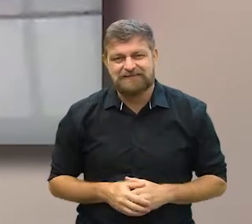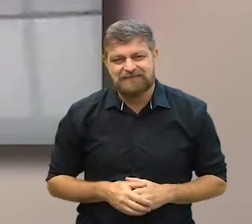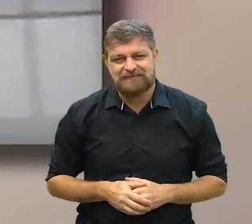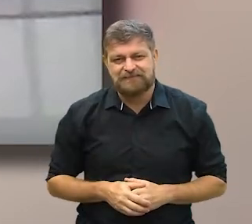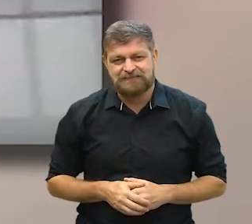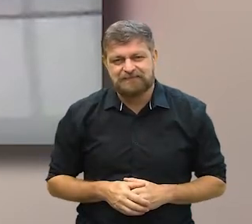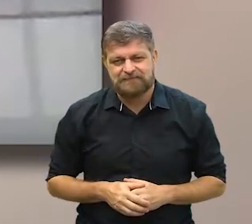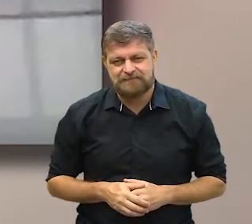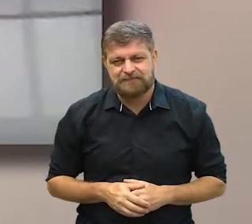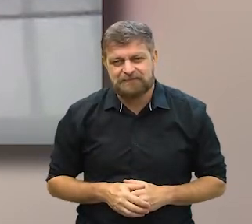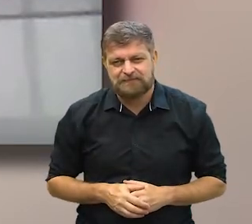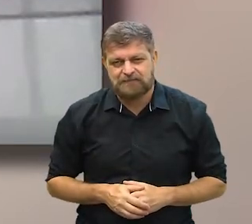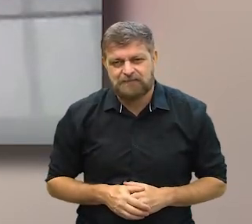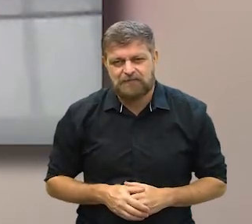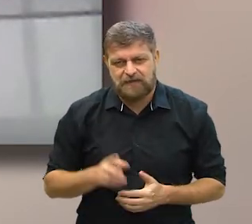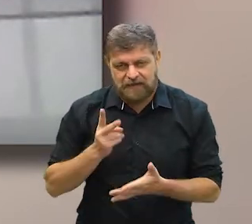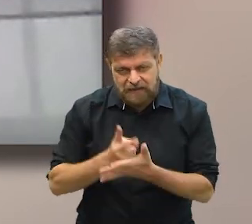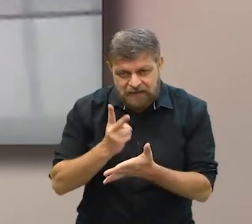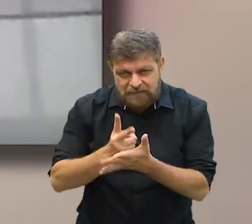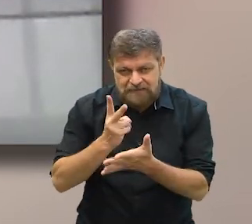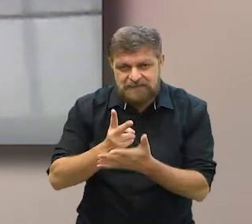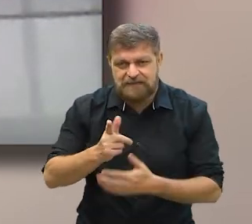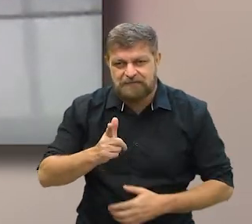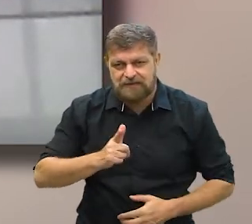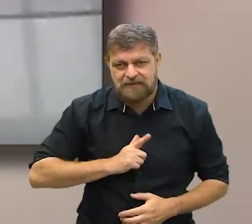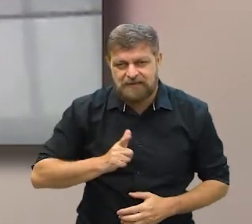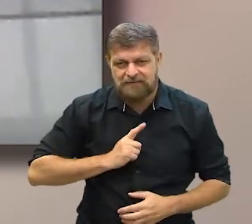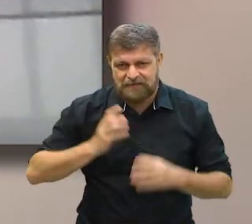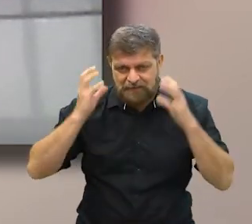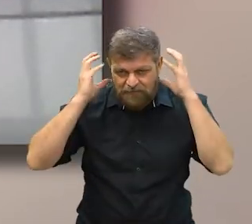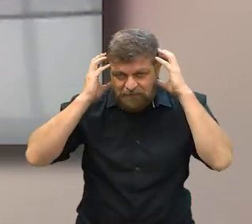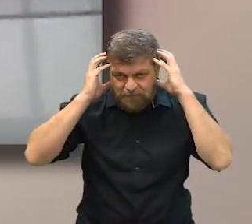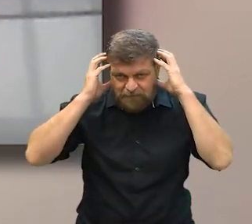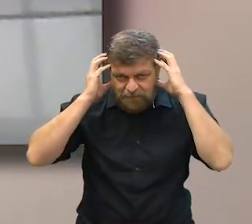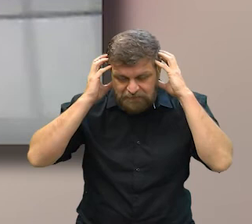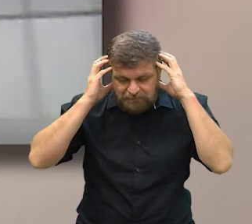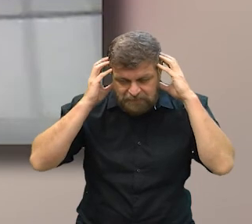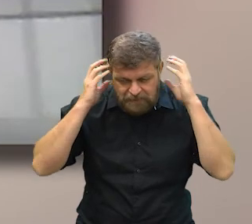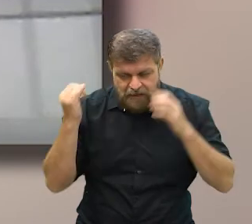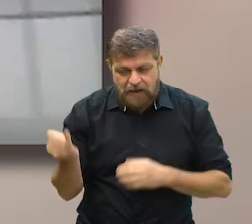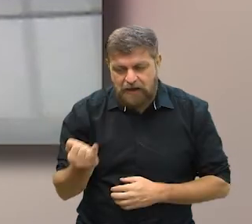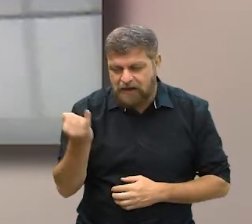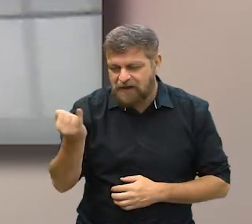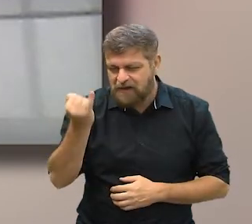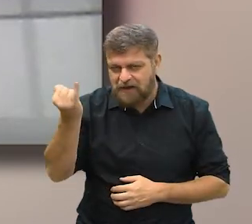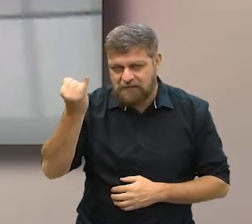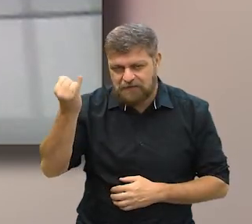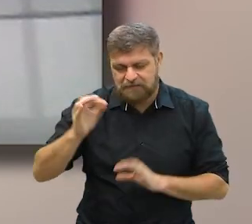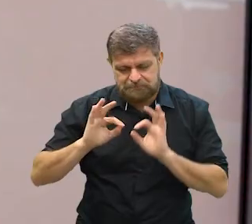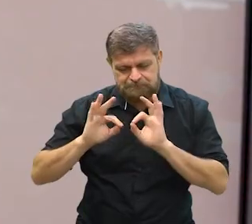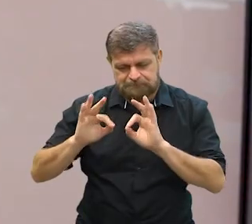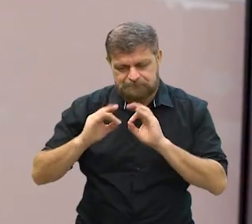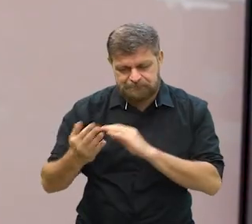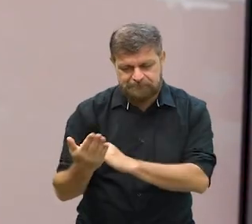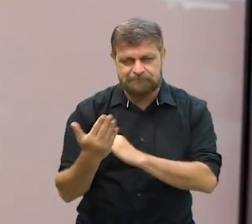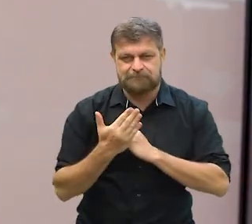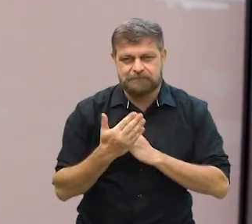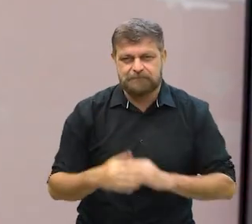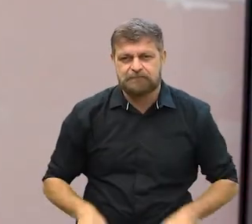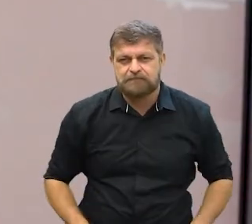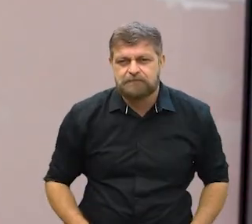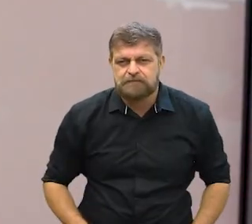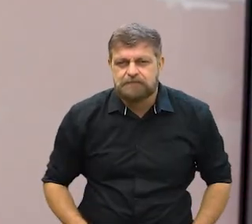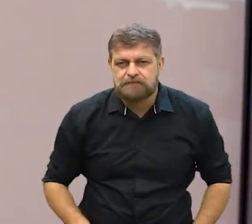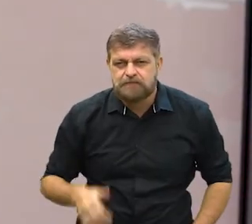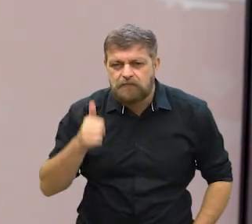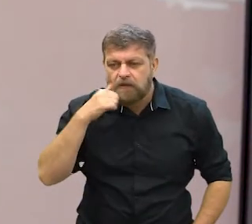Diminuiu muito. A Rosiane Ribeiro tem, assim, sido de inestimável ajuda. Mas e aí, quando a